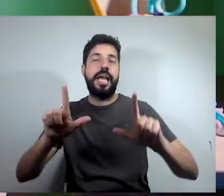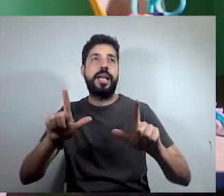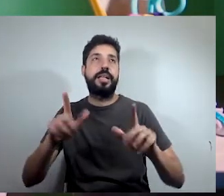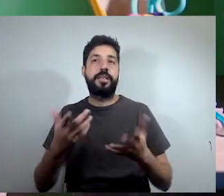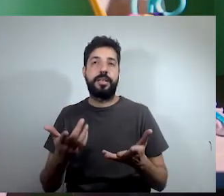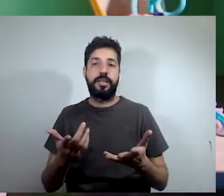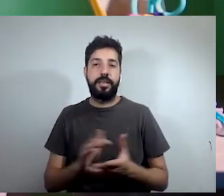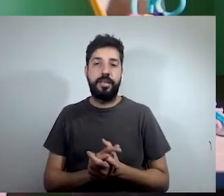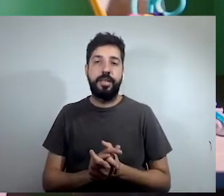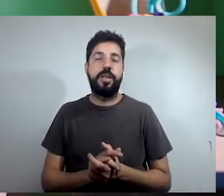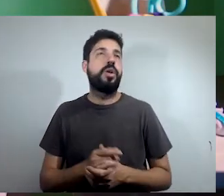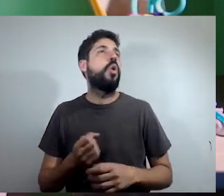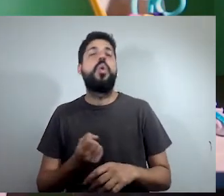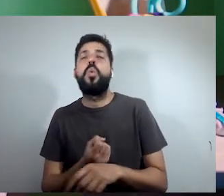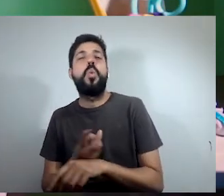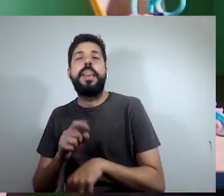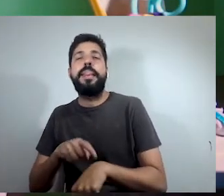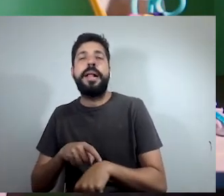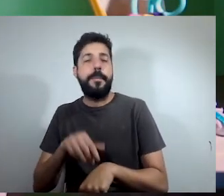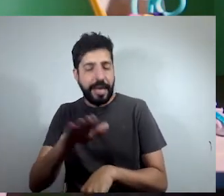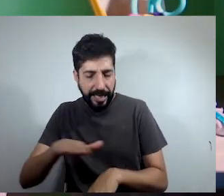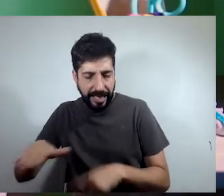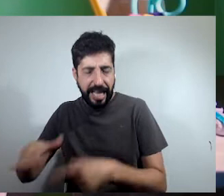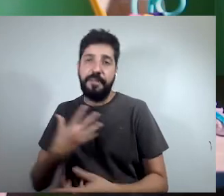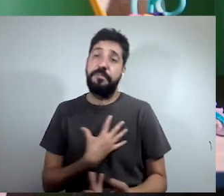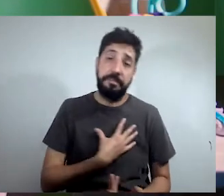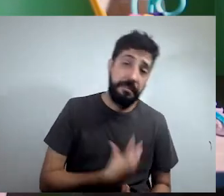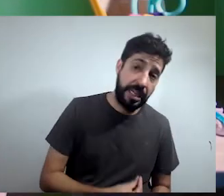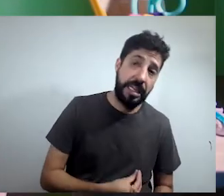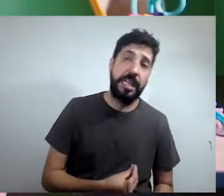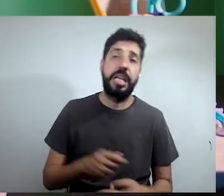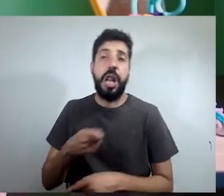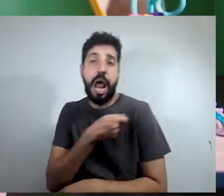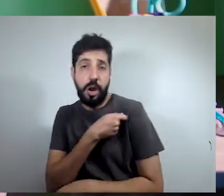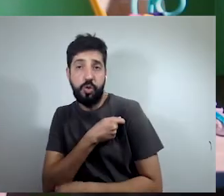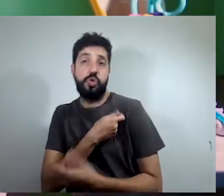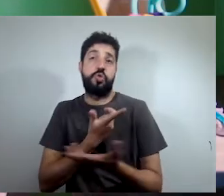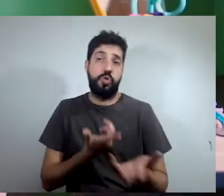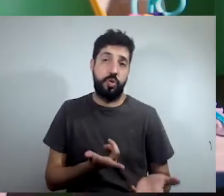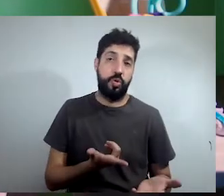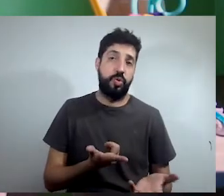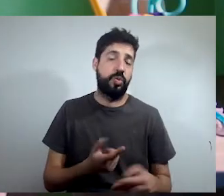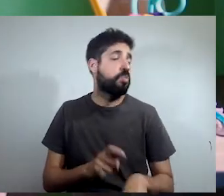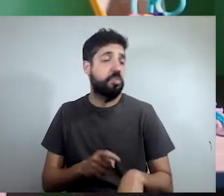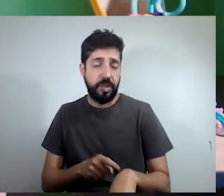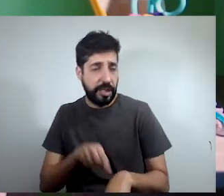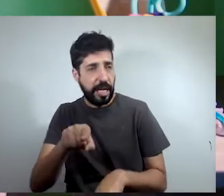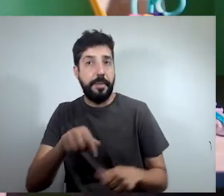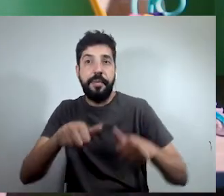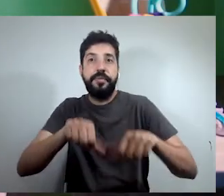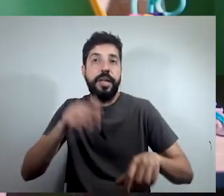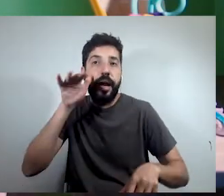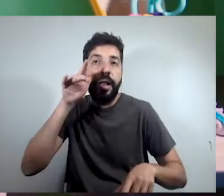Não, né? Quanto tempo a criança, sua filha, seu aluno, aluna? Quanto tempo essa criança